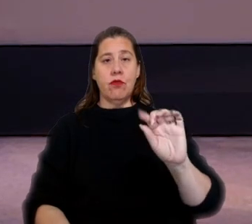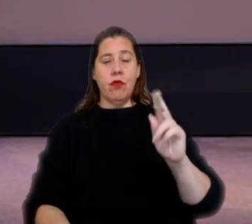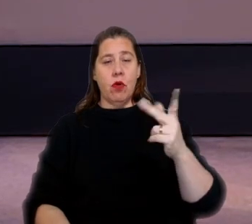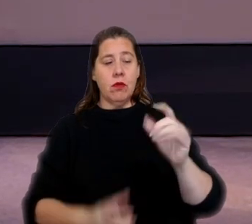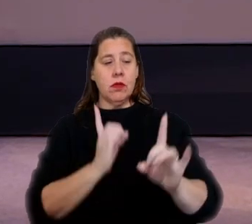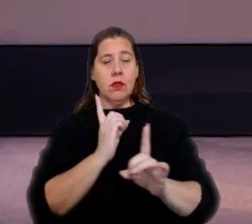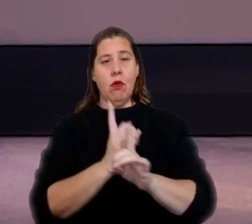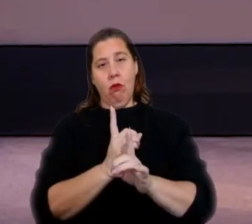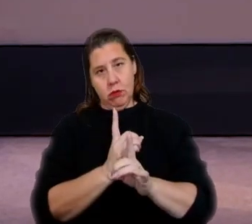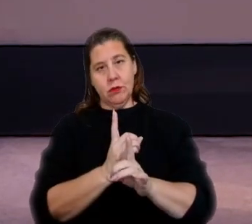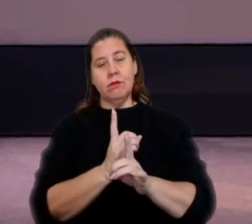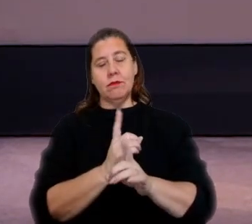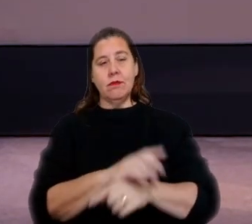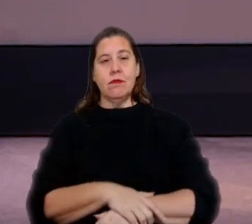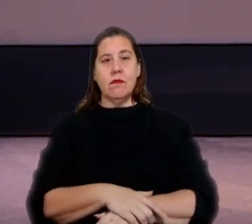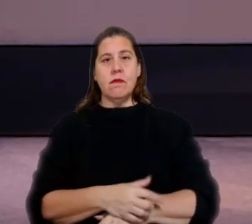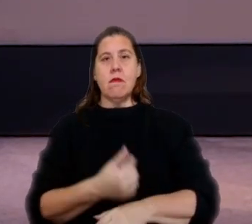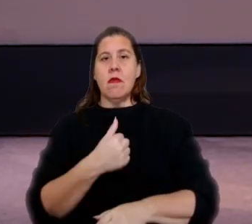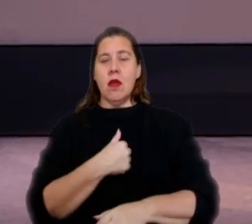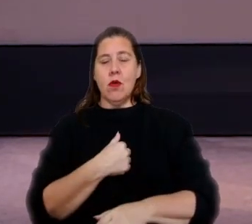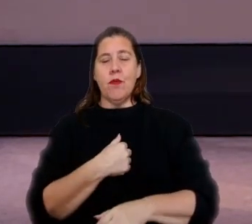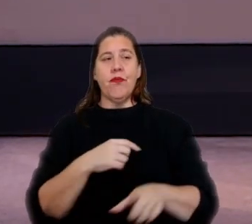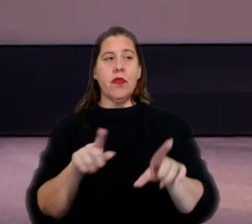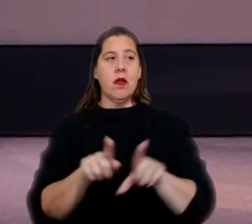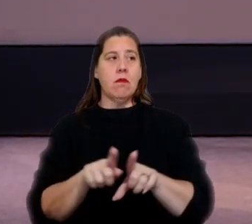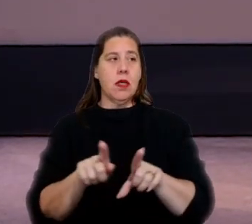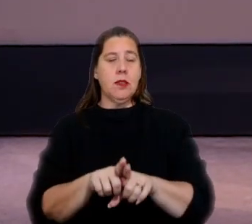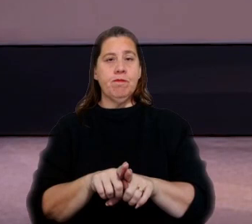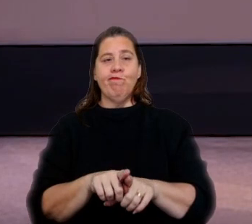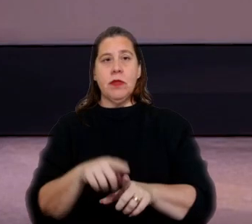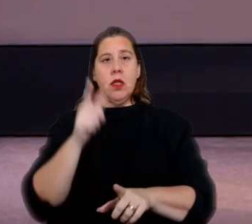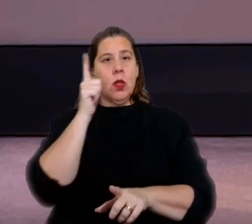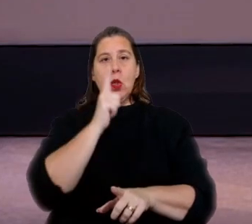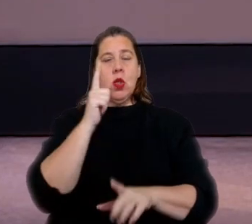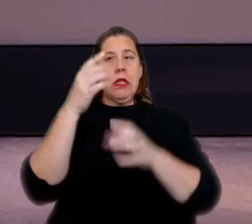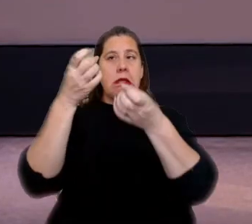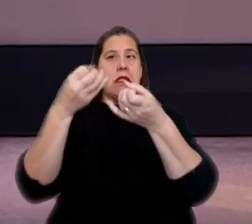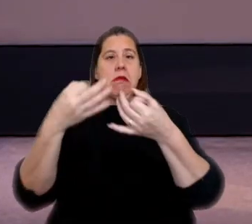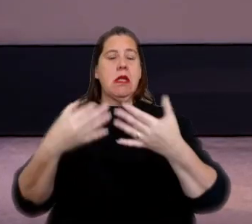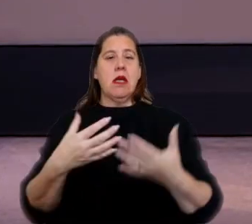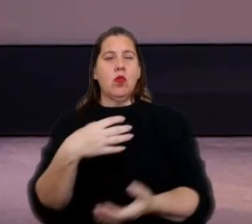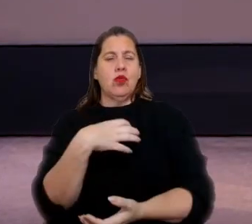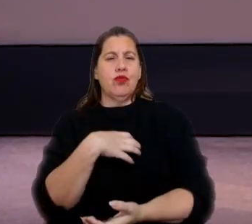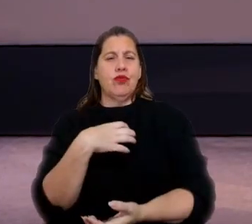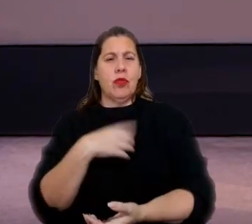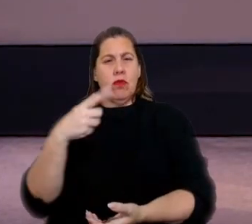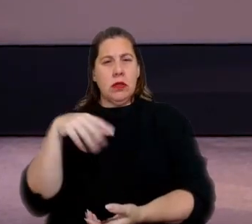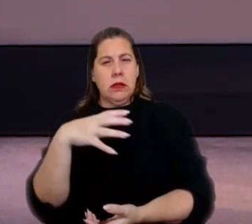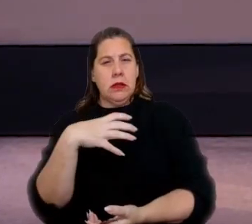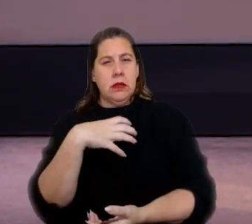que... Bom, eu também estou sem palavras, mas vou dar palavras que acho que é que todo mundo